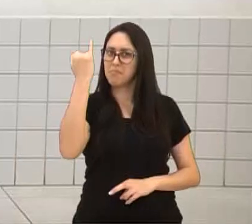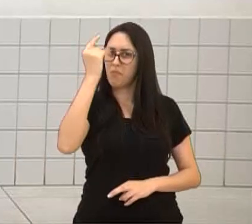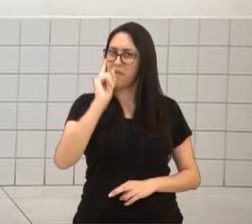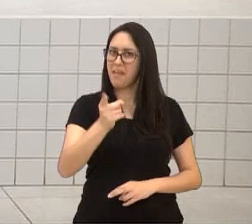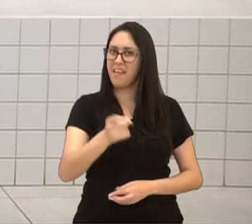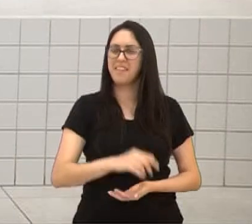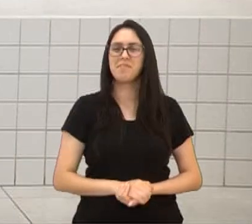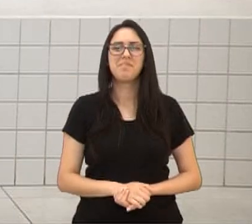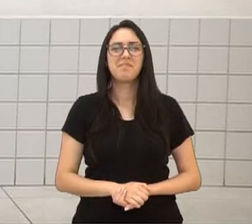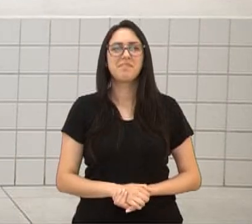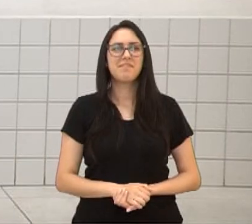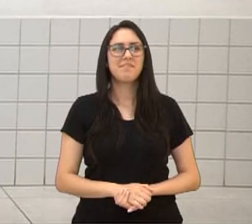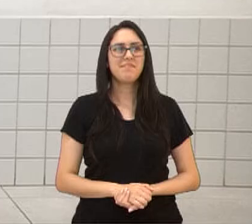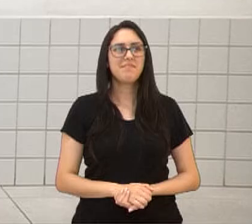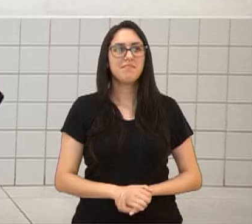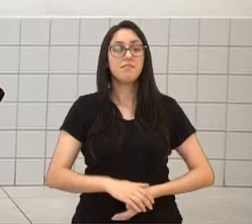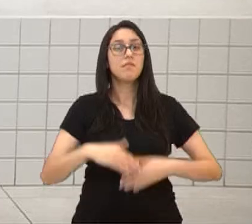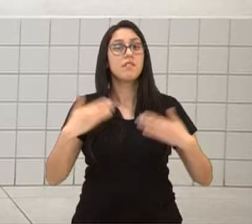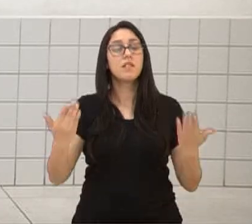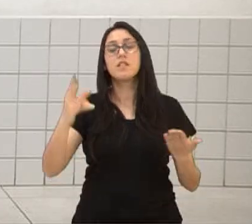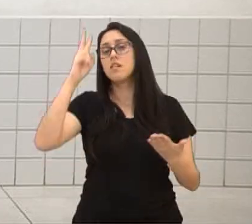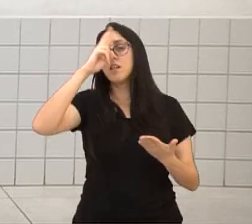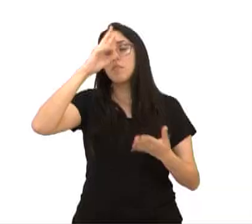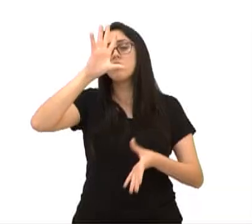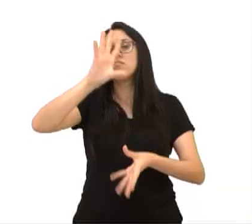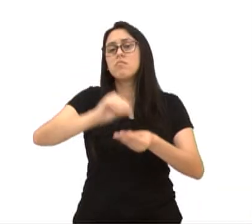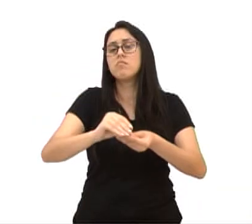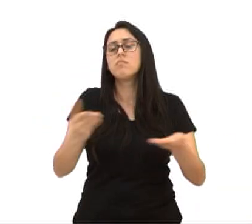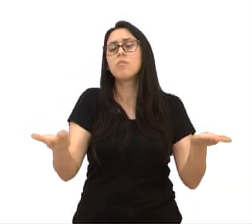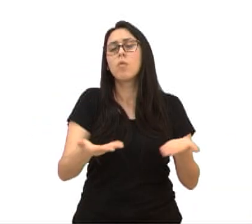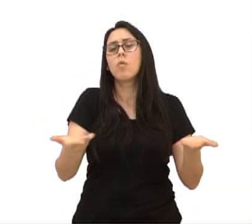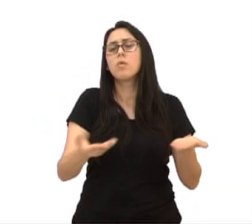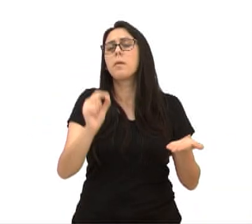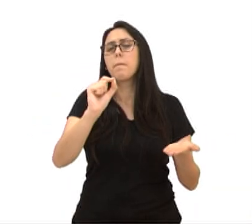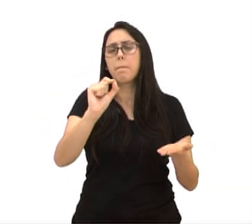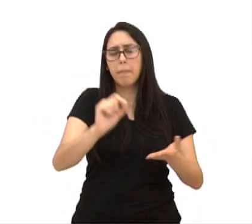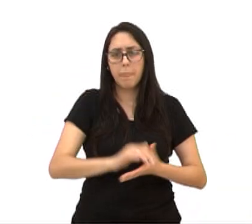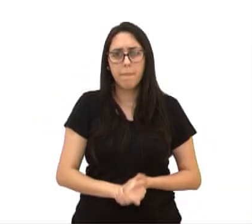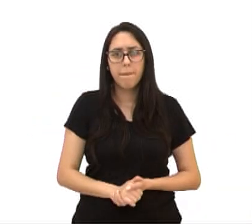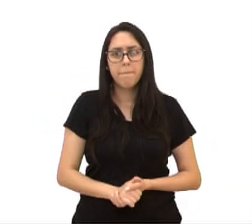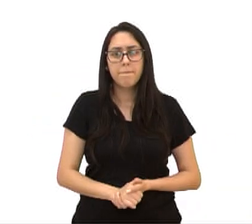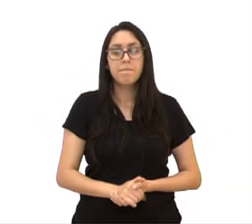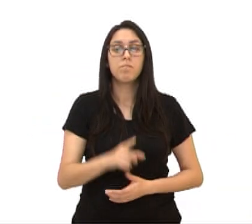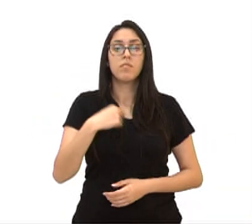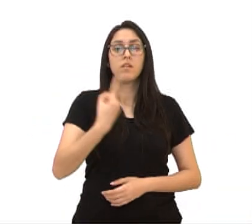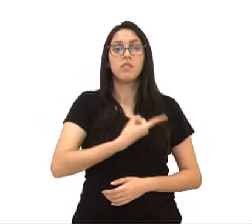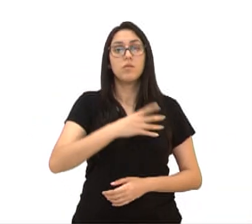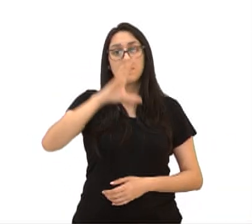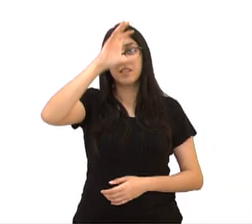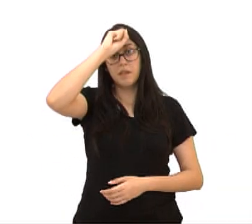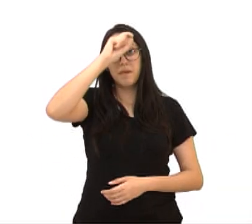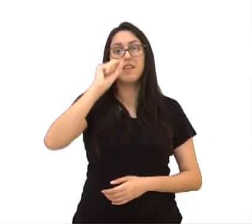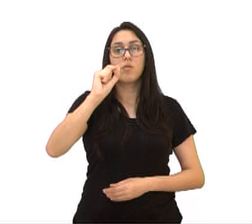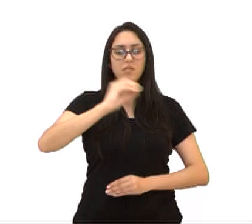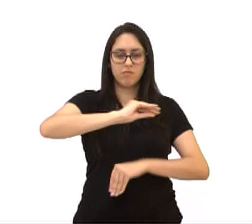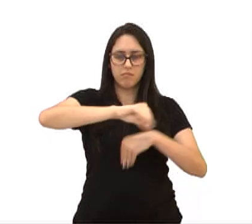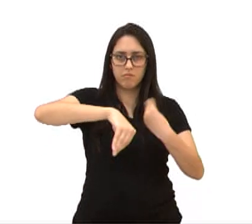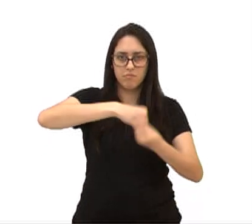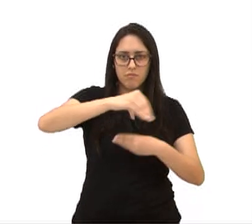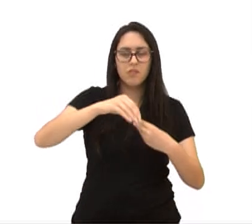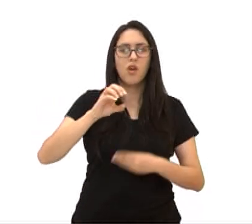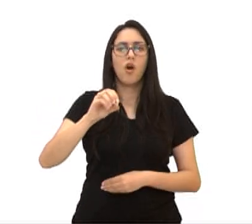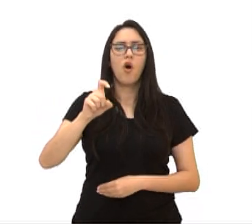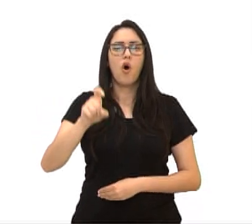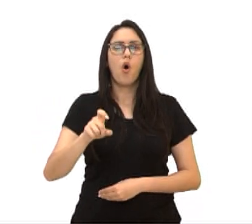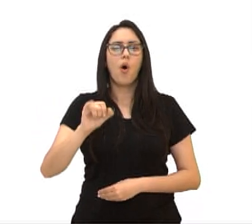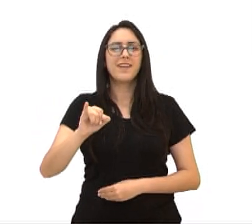Olha só. Então, vamos relembrar um pouquinho o que a gente viu hoje. Hoje nós falamos sobre reações de oxirredução, que